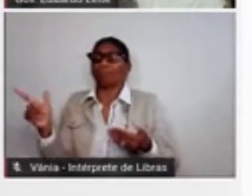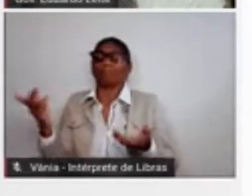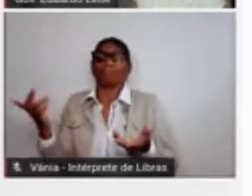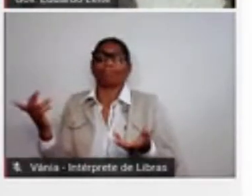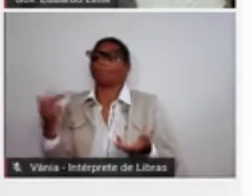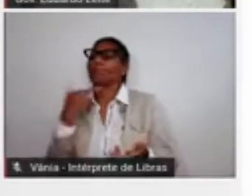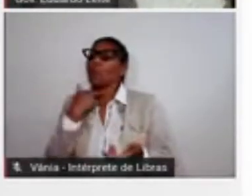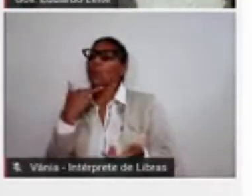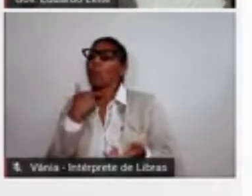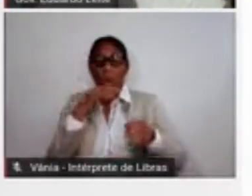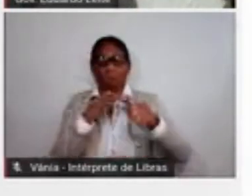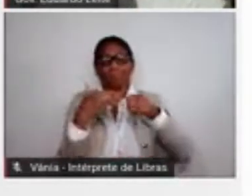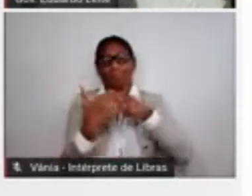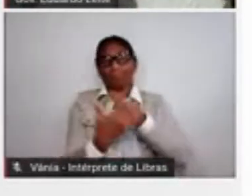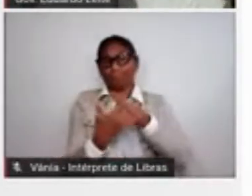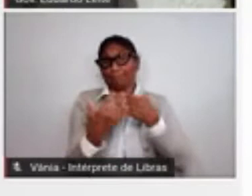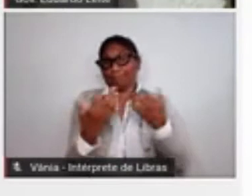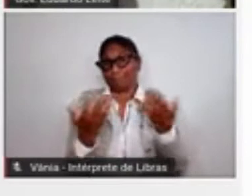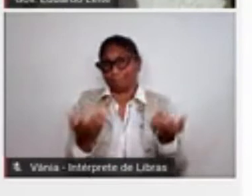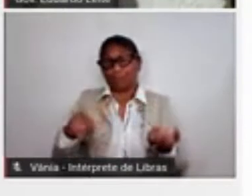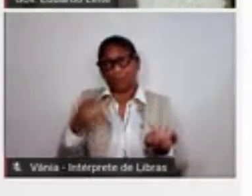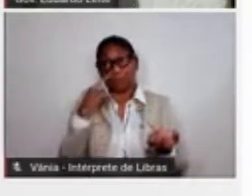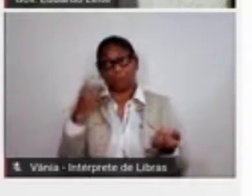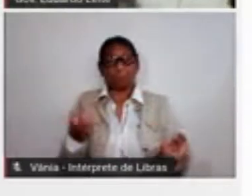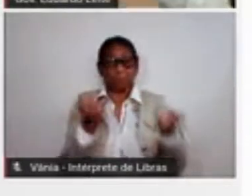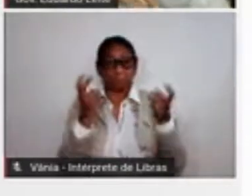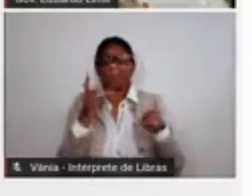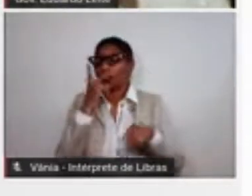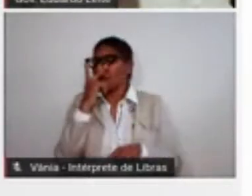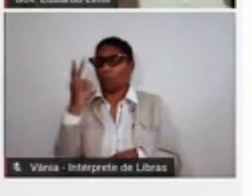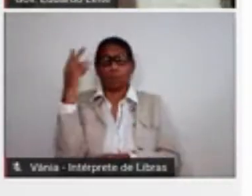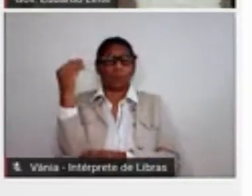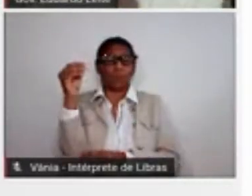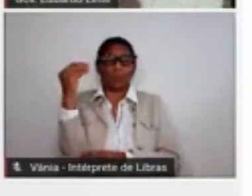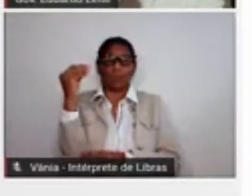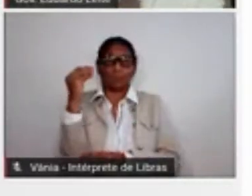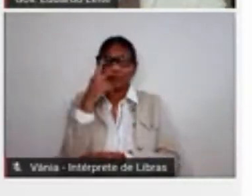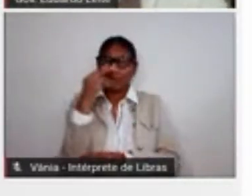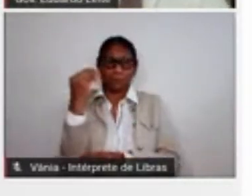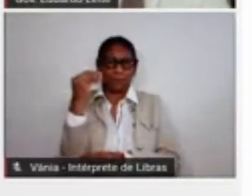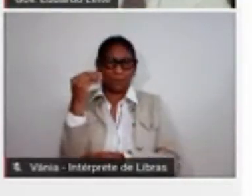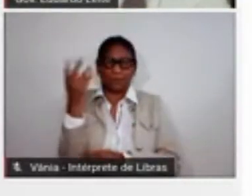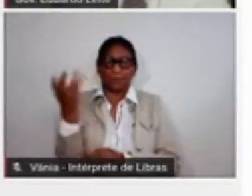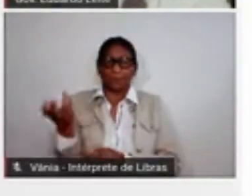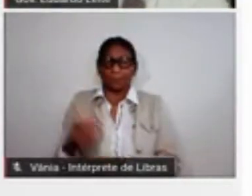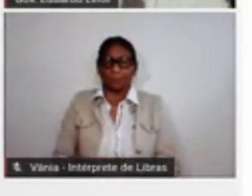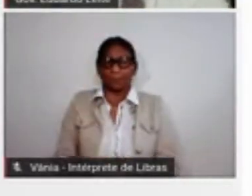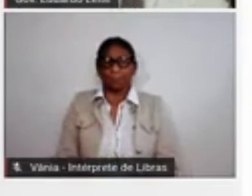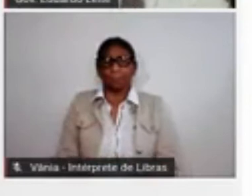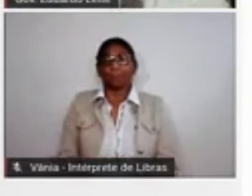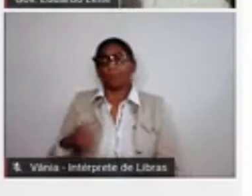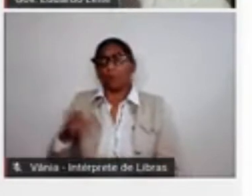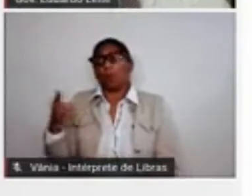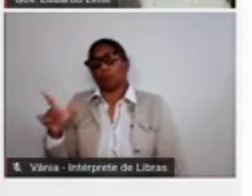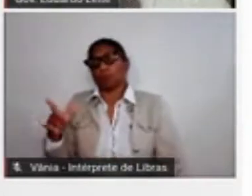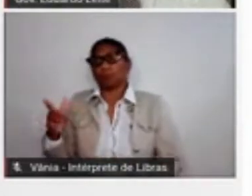é também o que nós observamos aqui em Porto Alegre, região Porto Alegre, é importante ser dito, que engloba outros municípios, tais